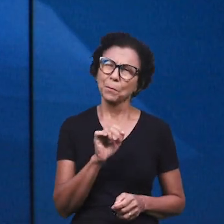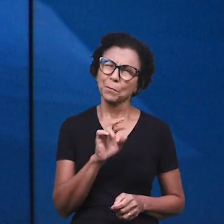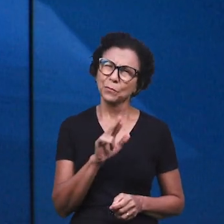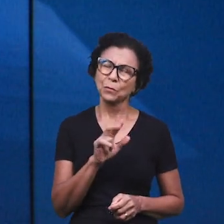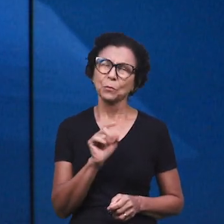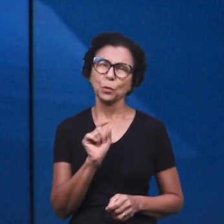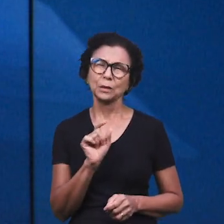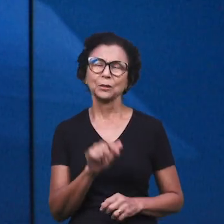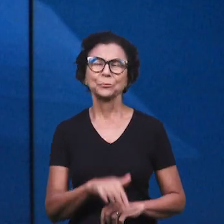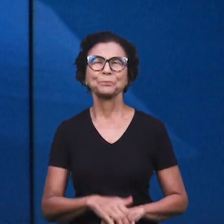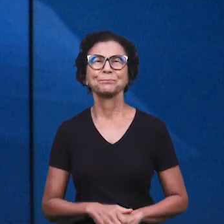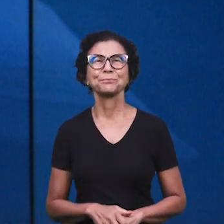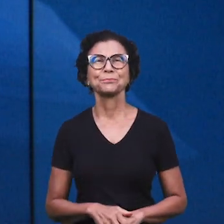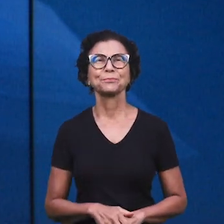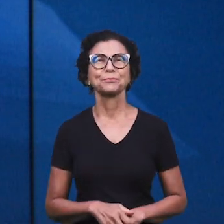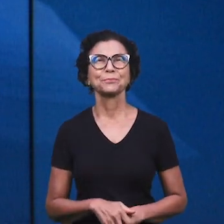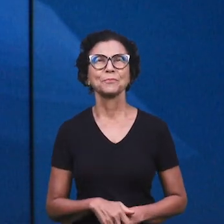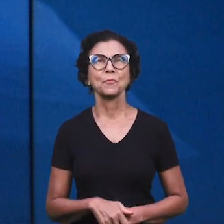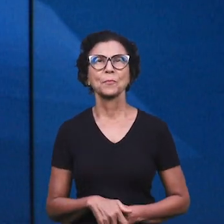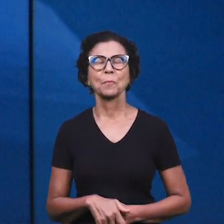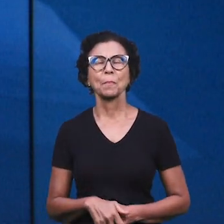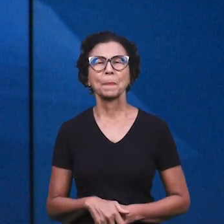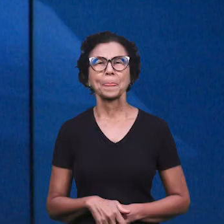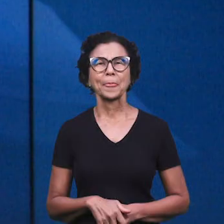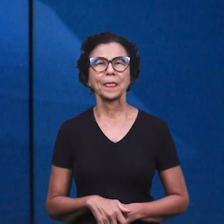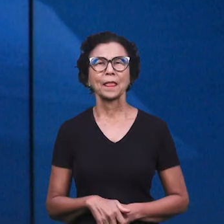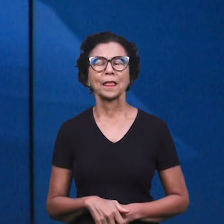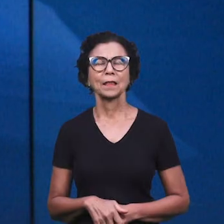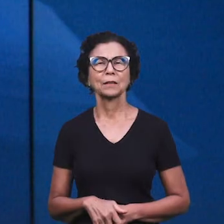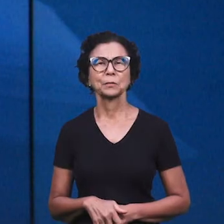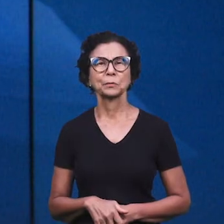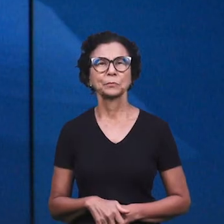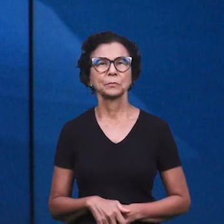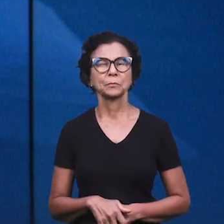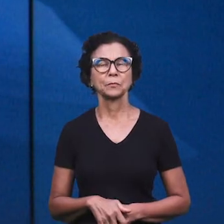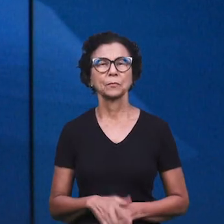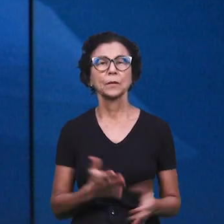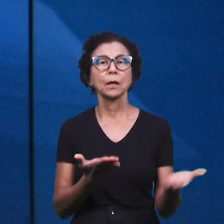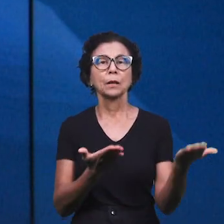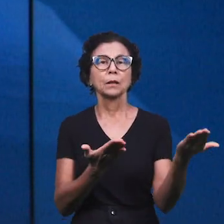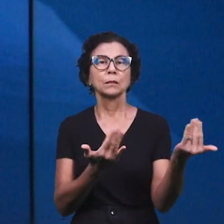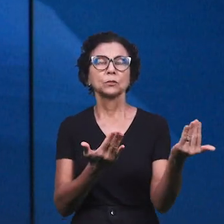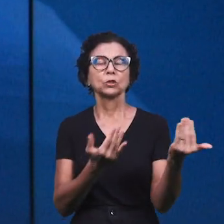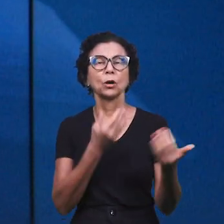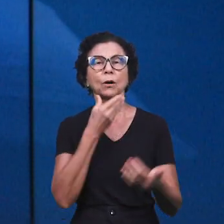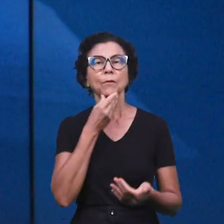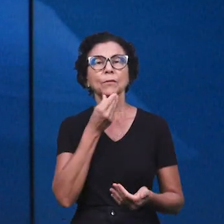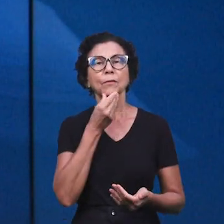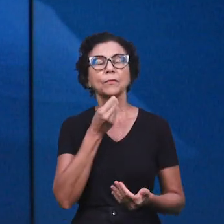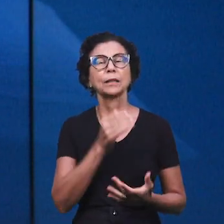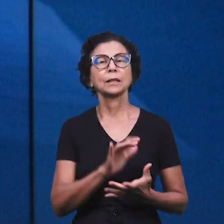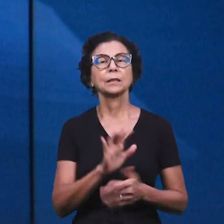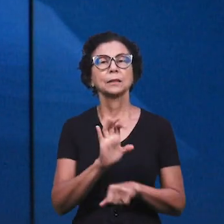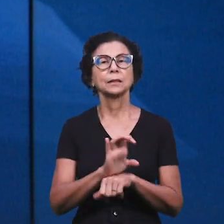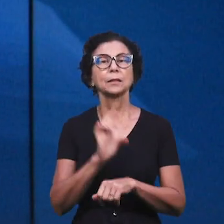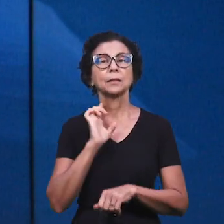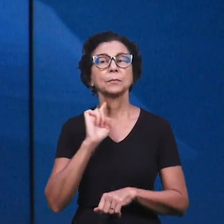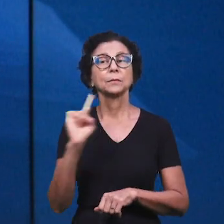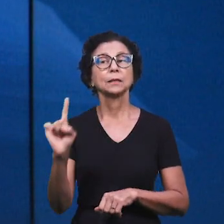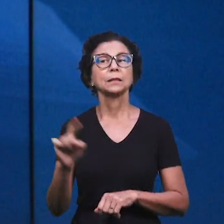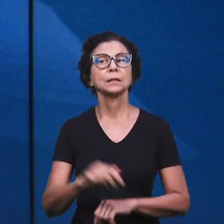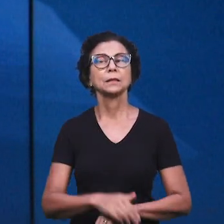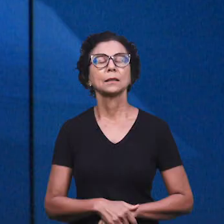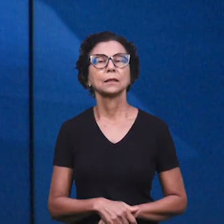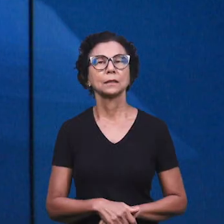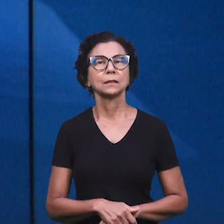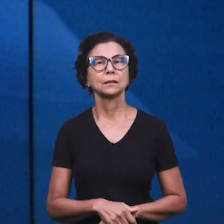Luigi. O Luigi é um jovem da nossa igreja em Ponte Nova, no estado de Minas Gerais. E depois vamos para o estado do Pará, lá no norte do país.